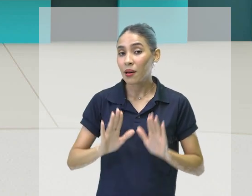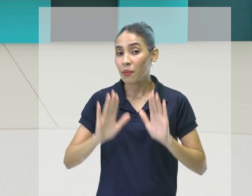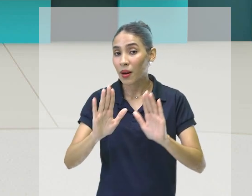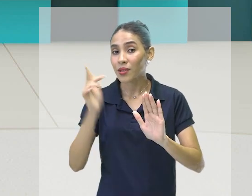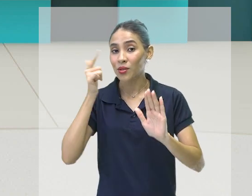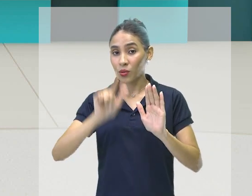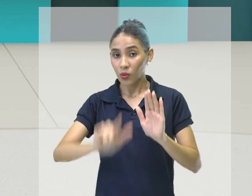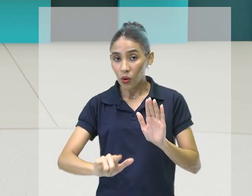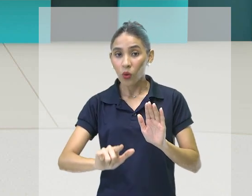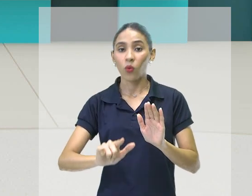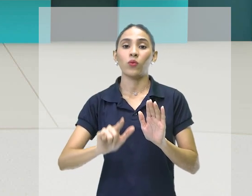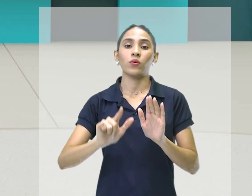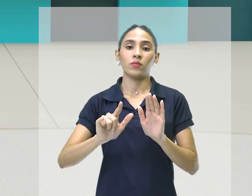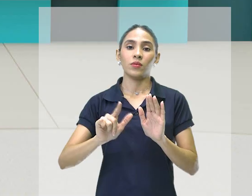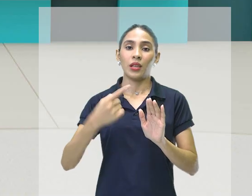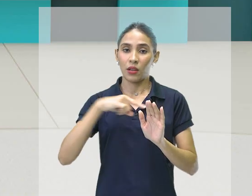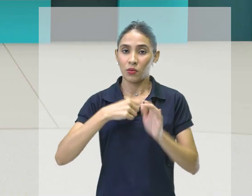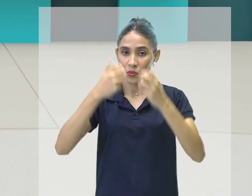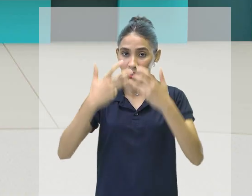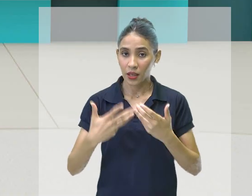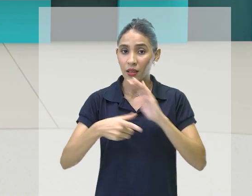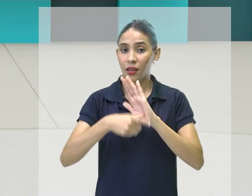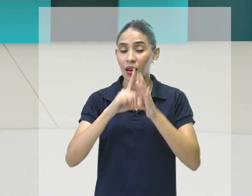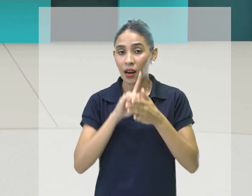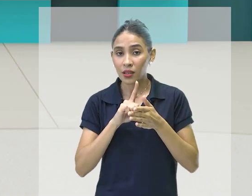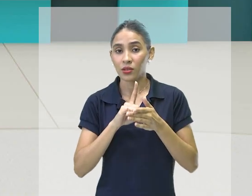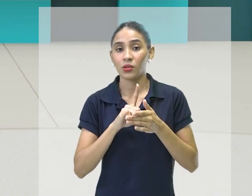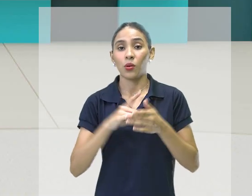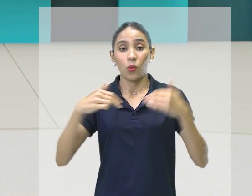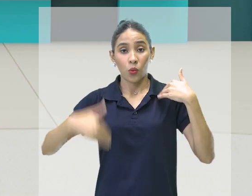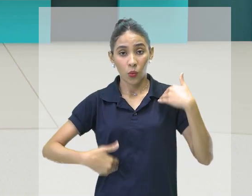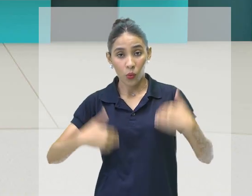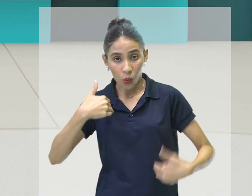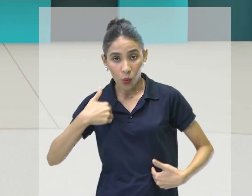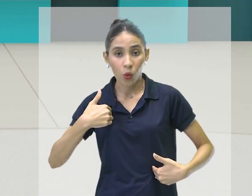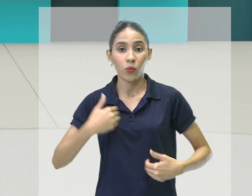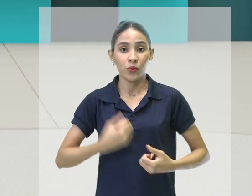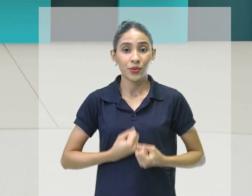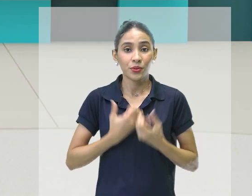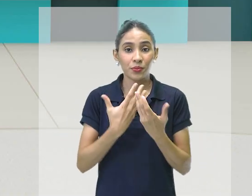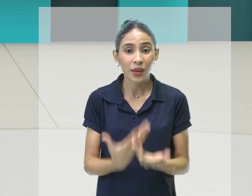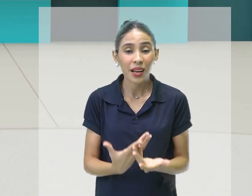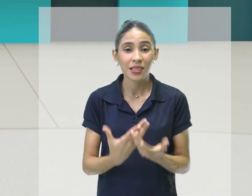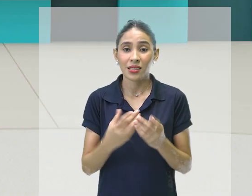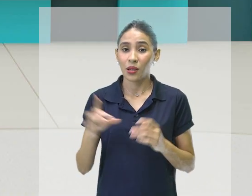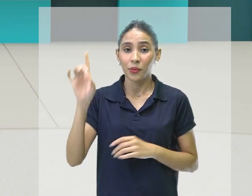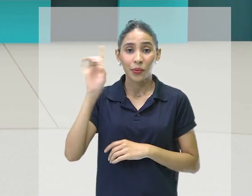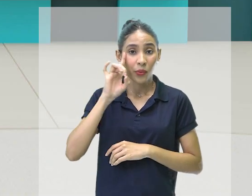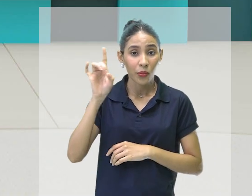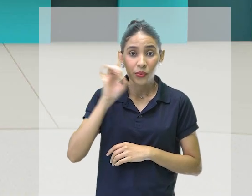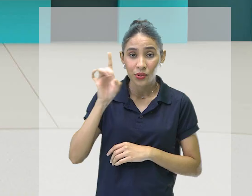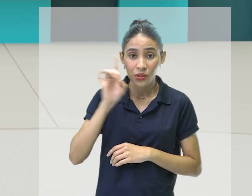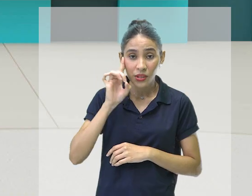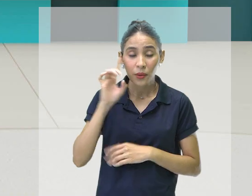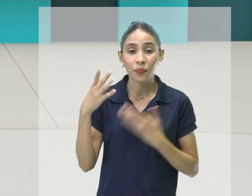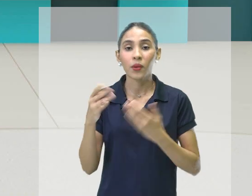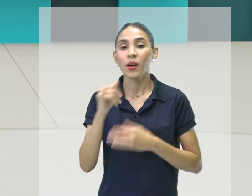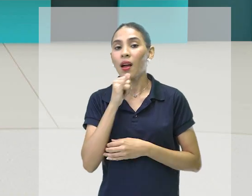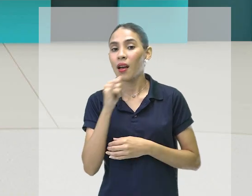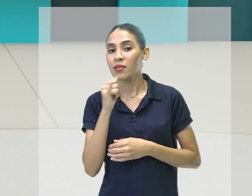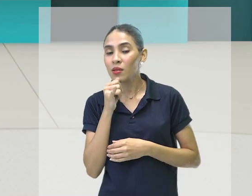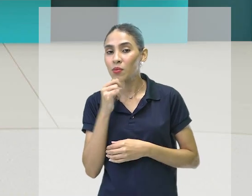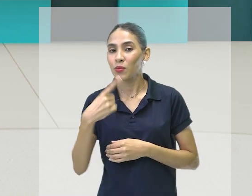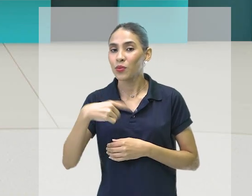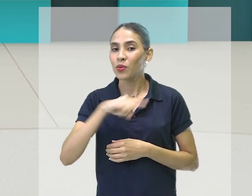intenções. Mais uma vez, reafirmando o que eu falei para vocês, o nosso corpo ele fala o tempo todo.